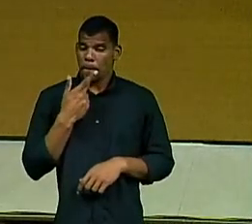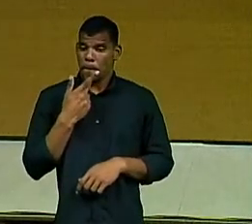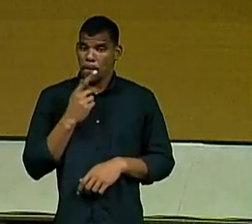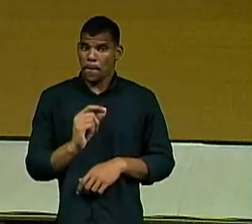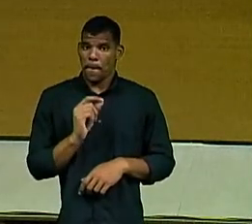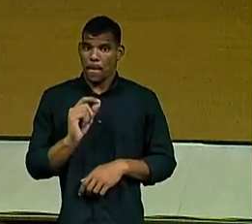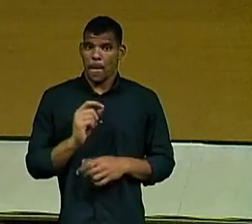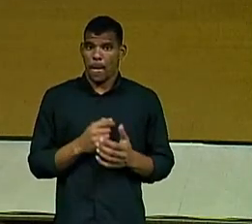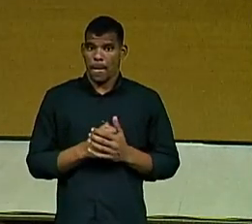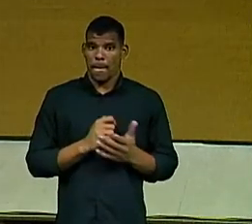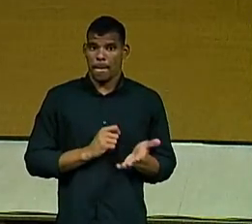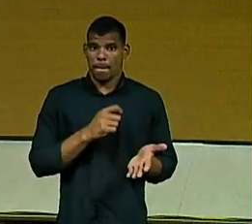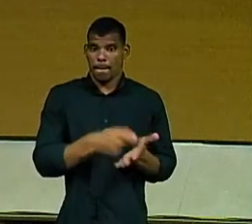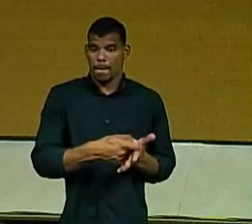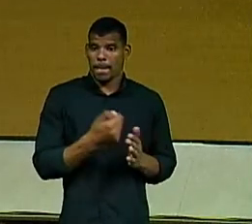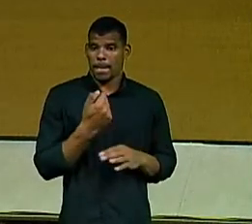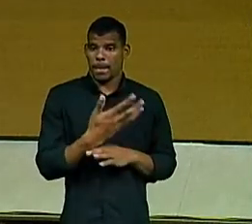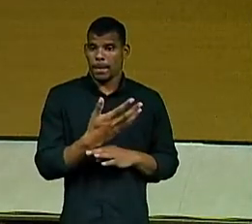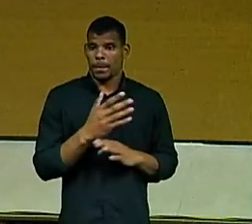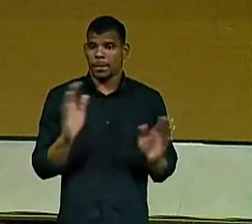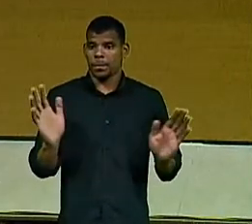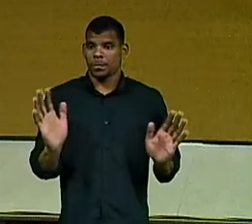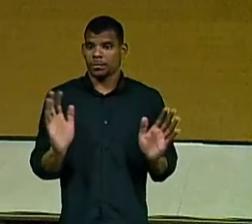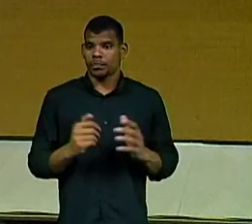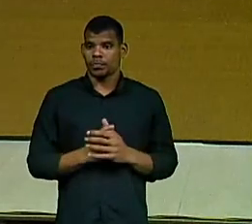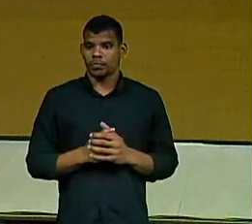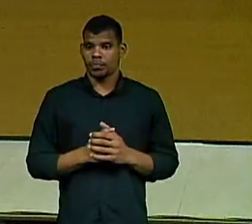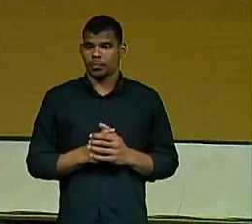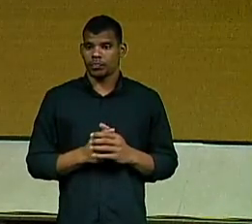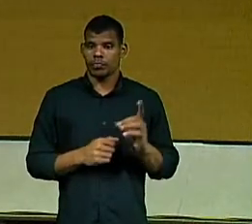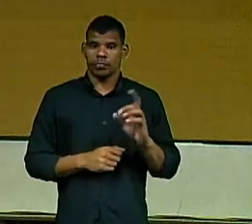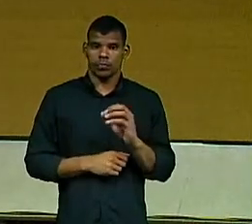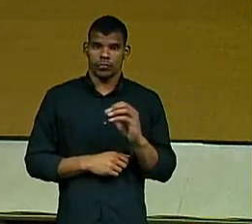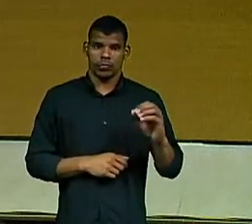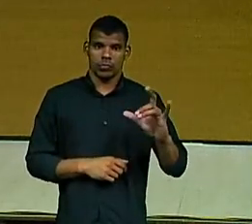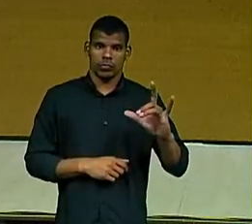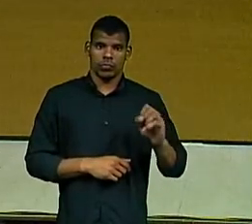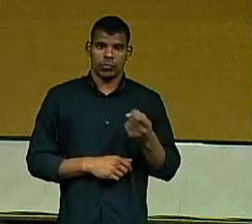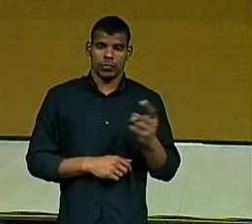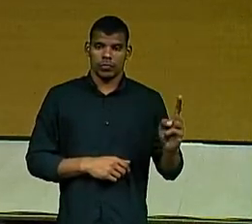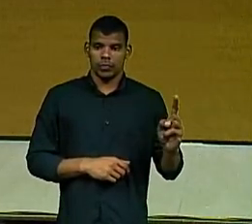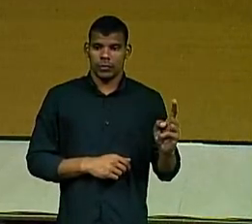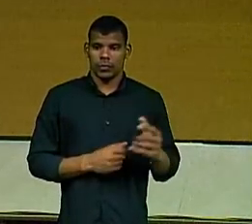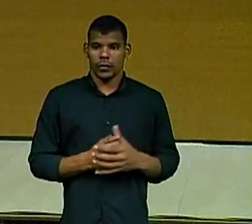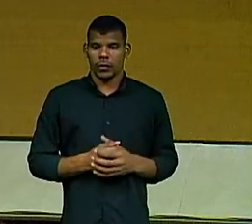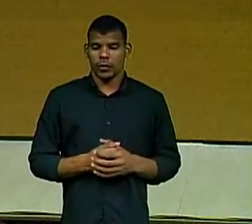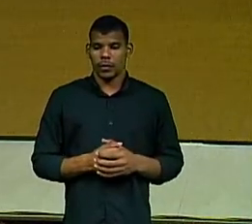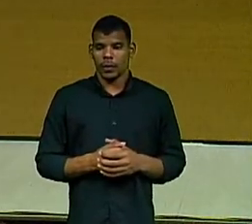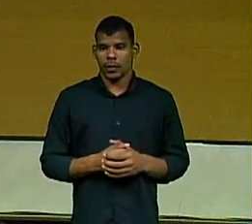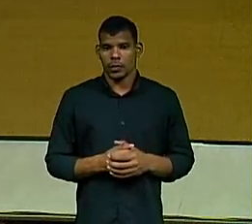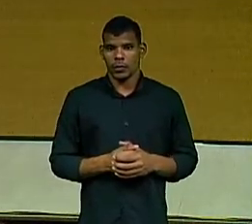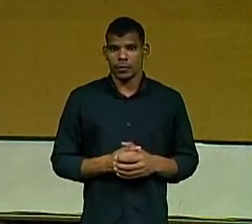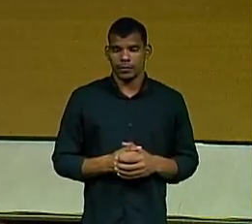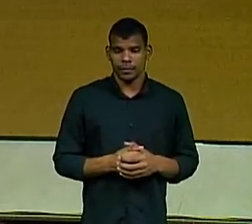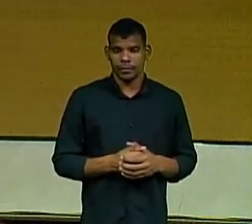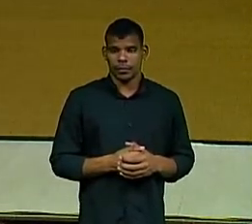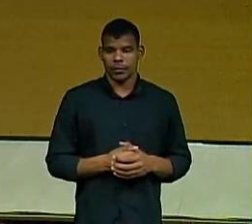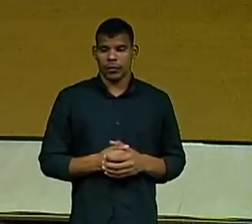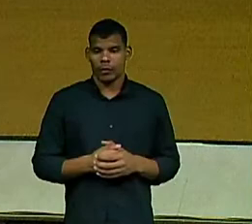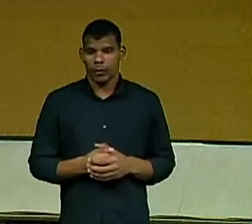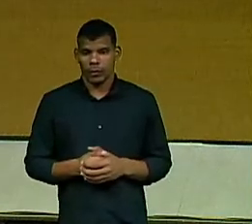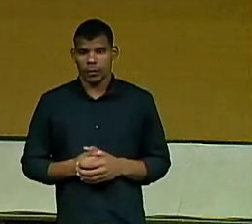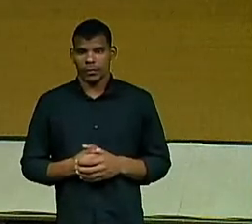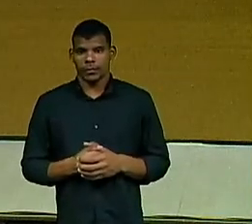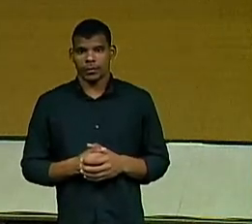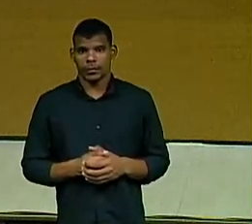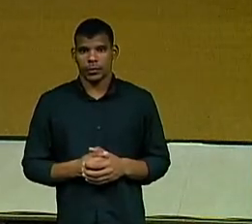não pagar a dívida externa do Brasil que tava para mais de 100 Bilhões de Dólares tá eu não tive tristeza na